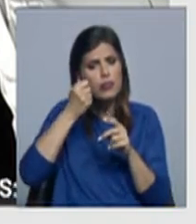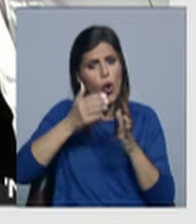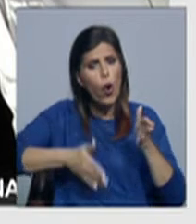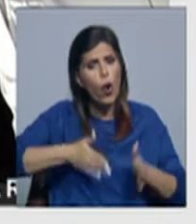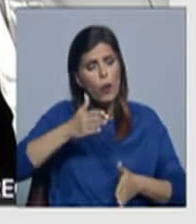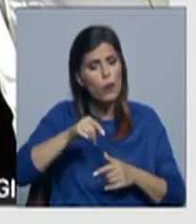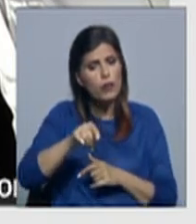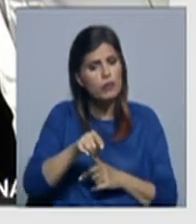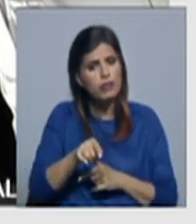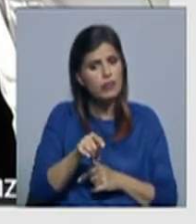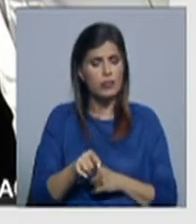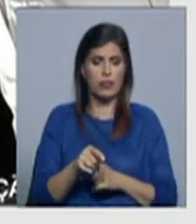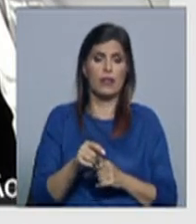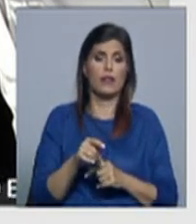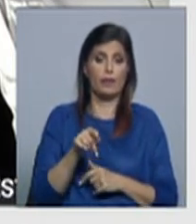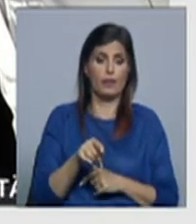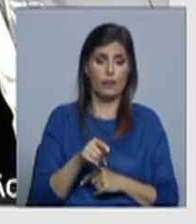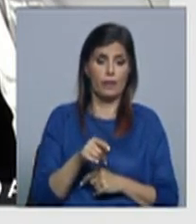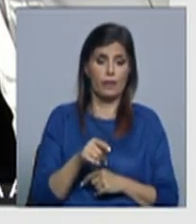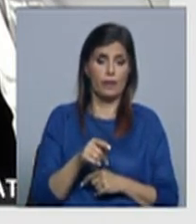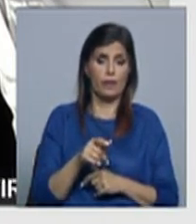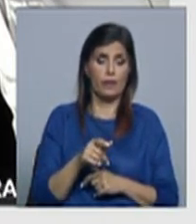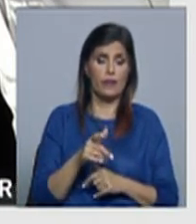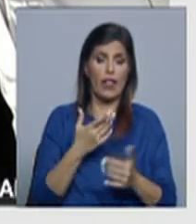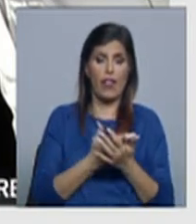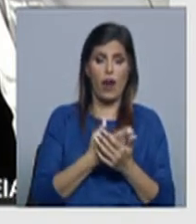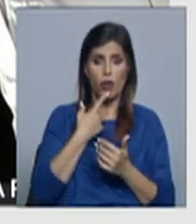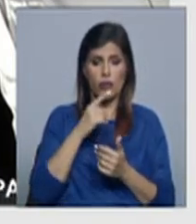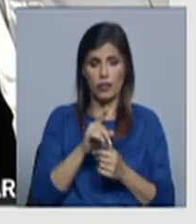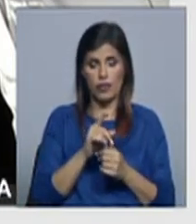Estação Espacial Internacional e que nos atira novamente para aquele